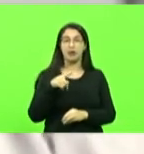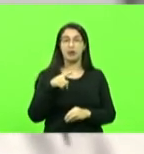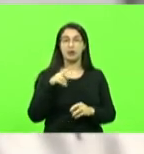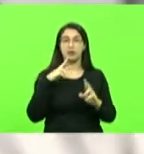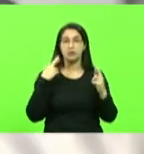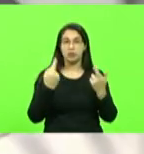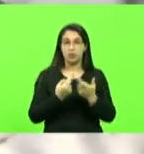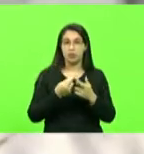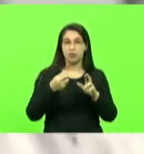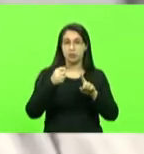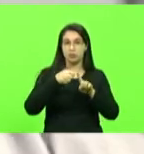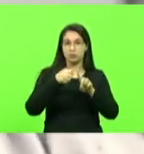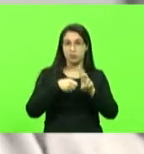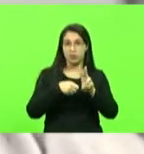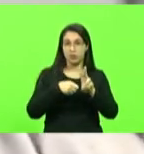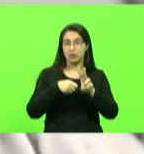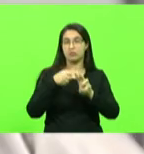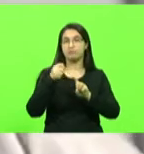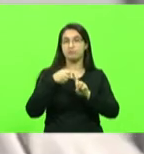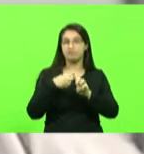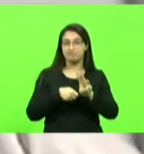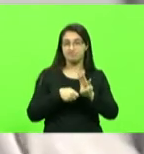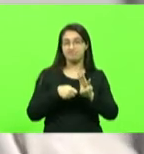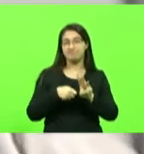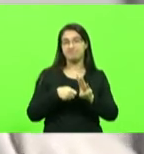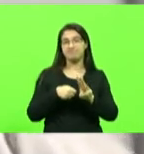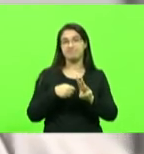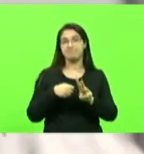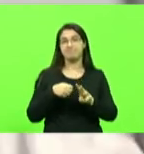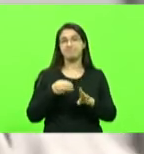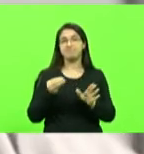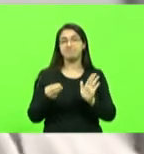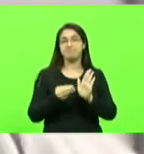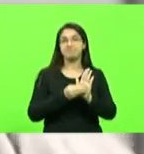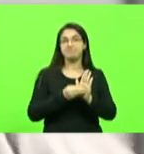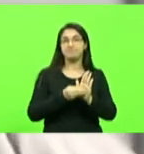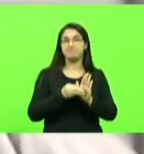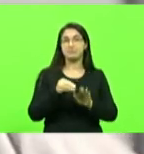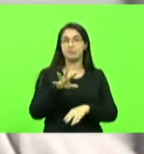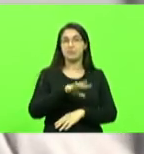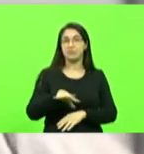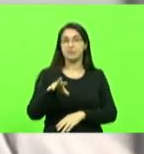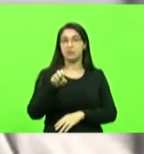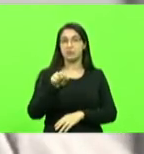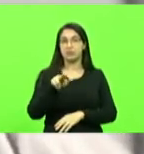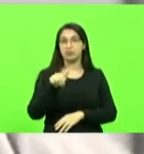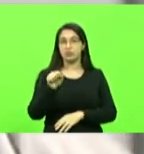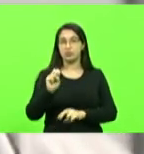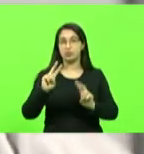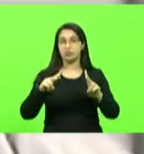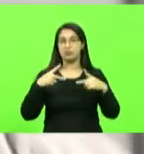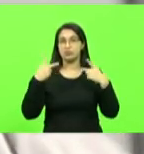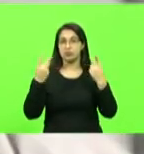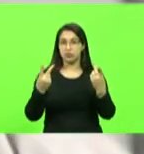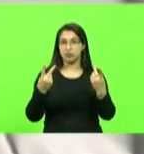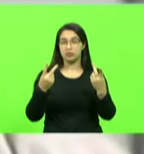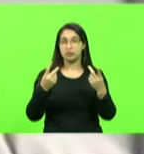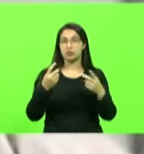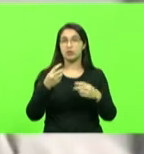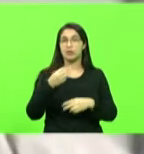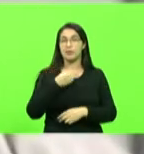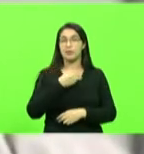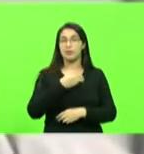estar divulgando as suas ações na rede SUAS, né, no site do Ministério da Cidadania. Concluindo,